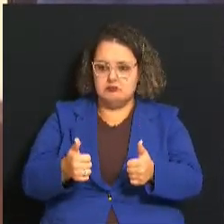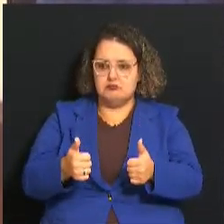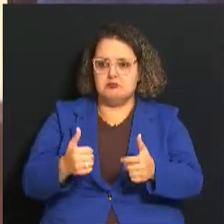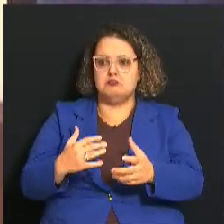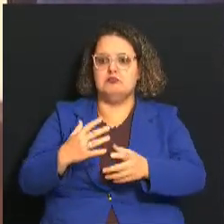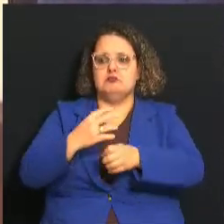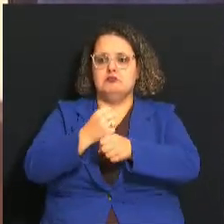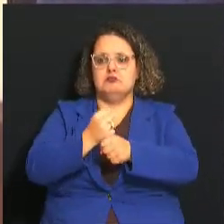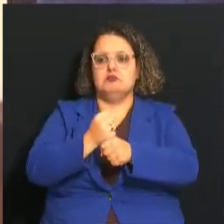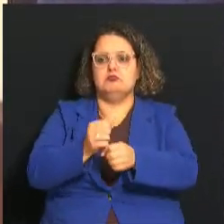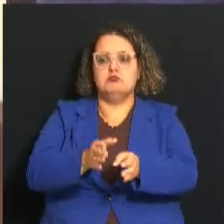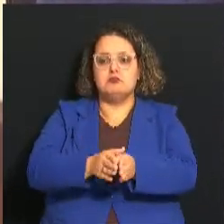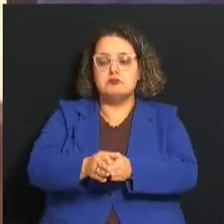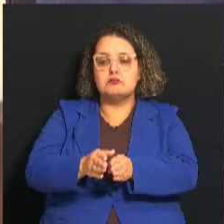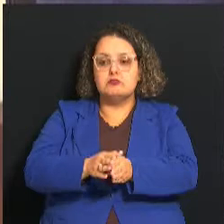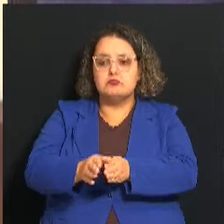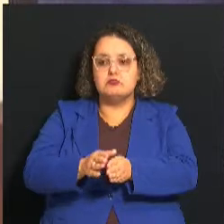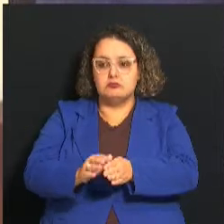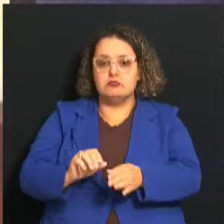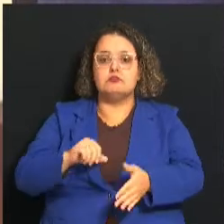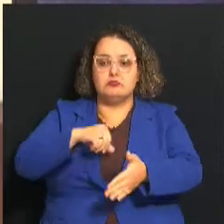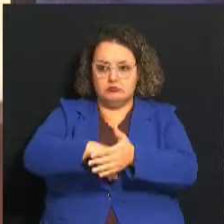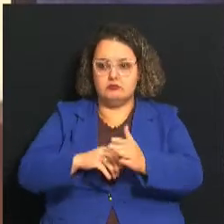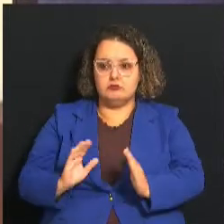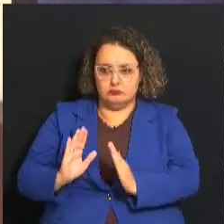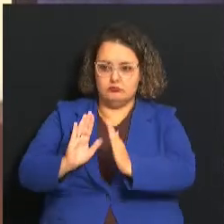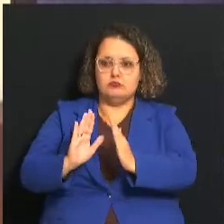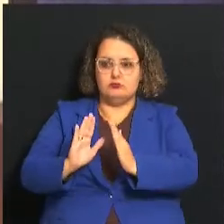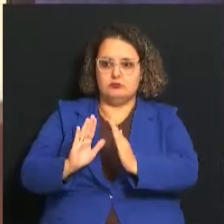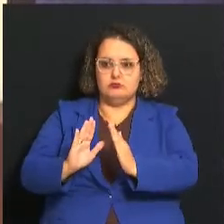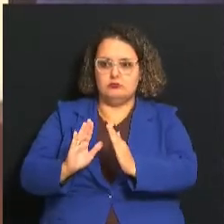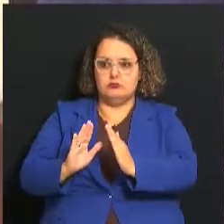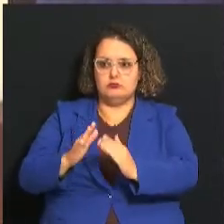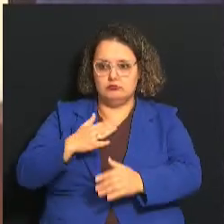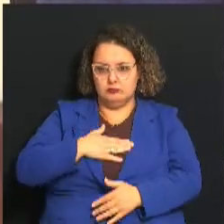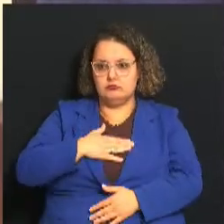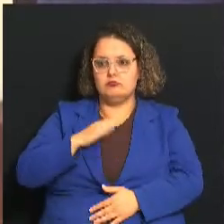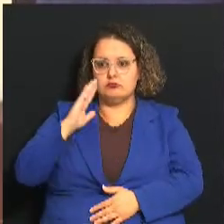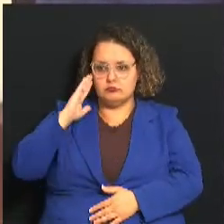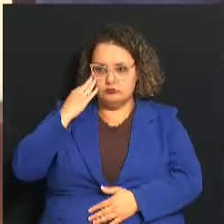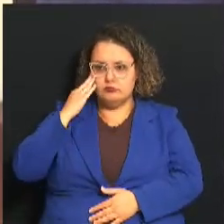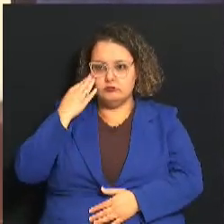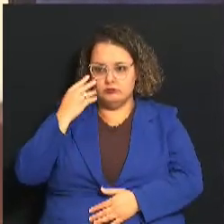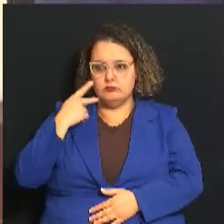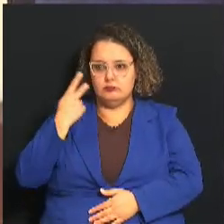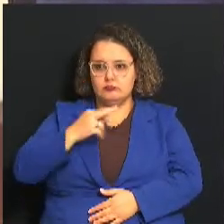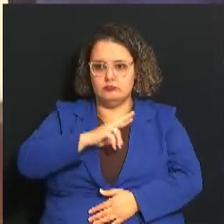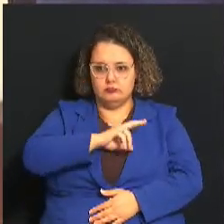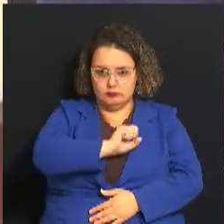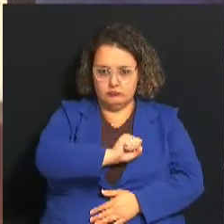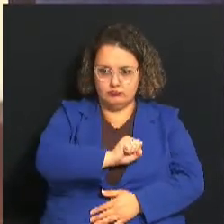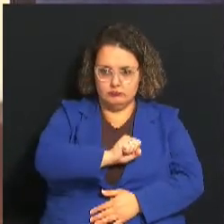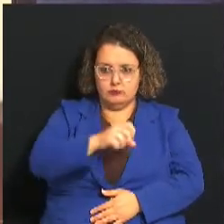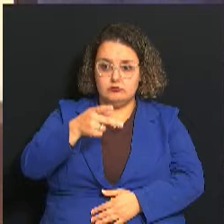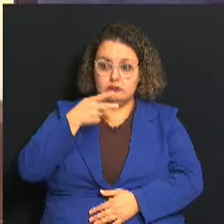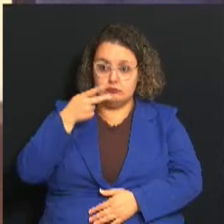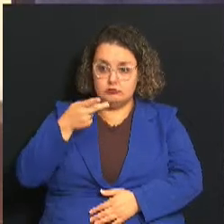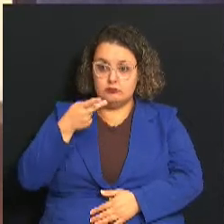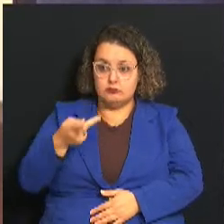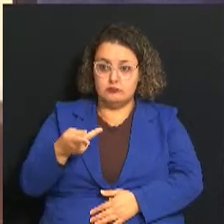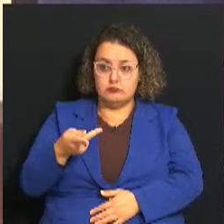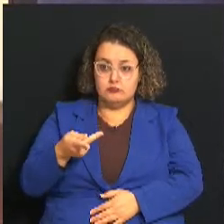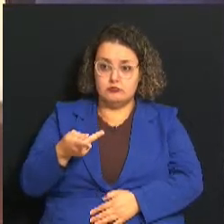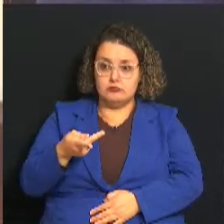fortalecimento dos conselhos. Defendo a frente e, no meu entendimento, assim como o do vereador Rossini mencionou,